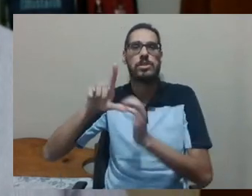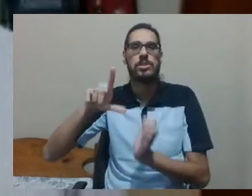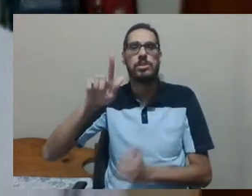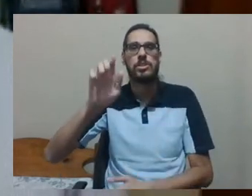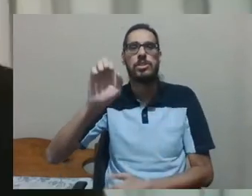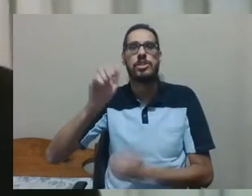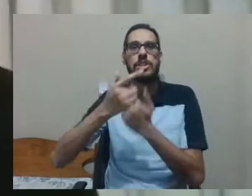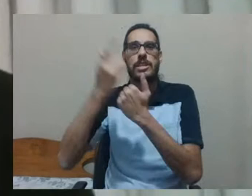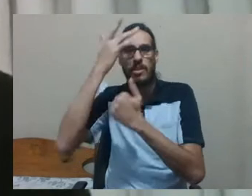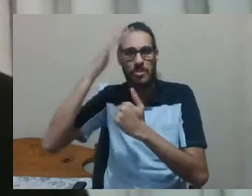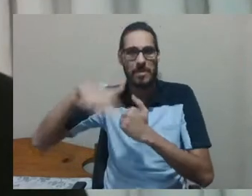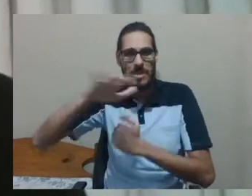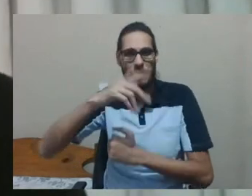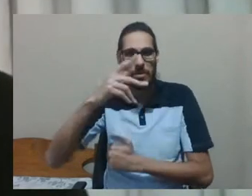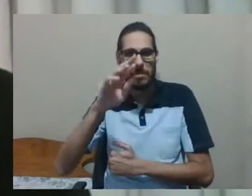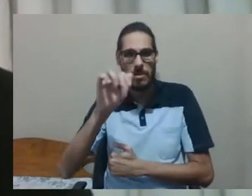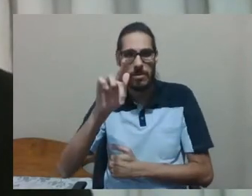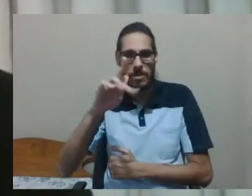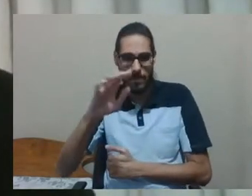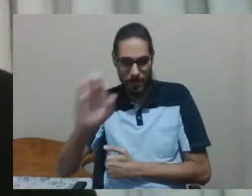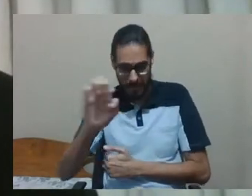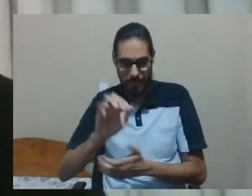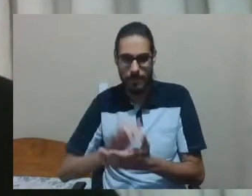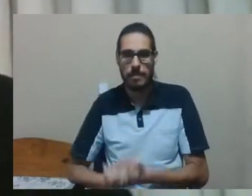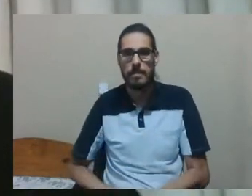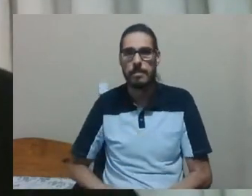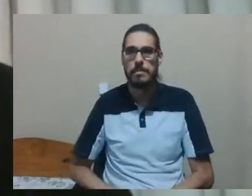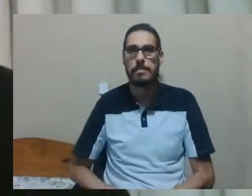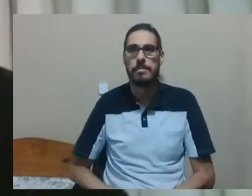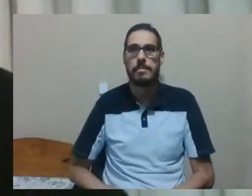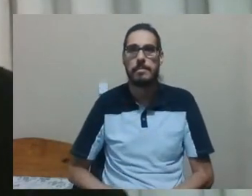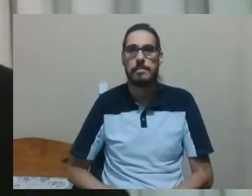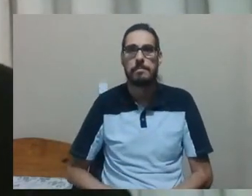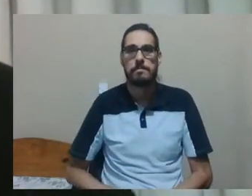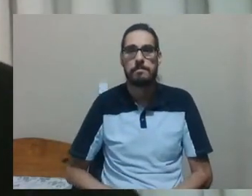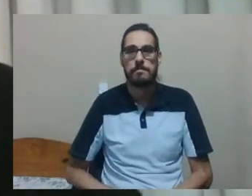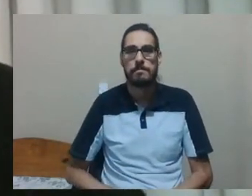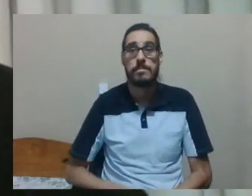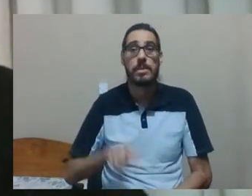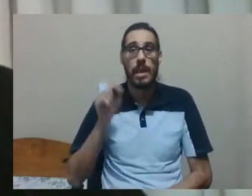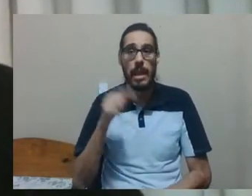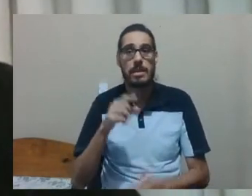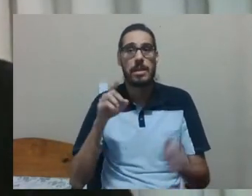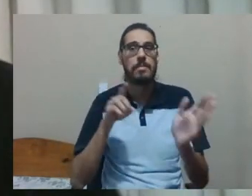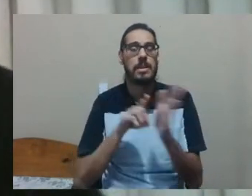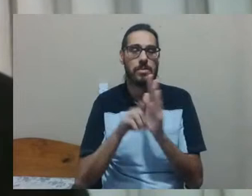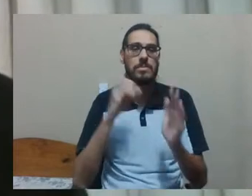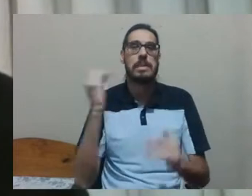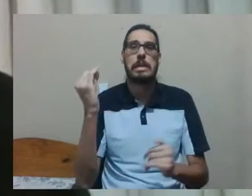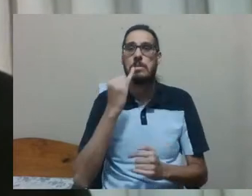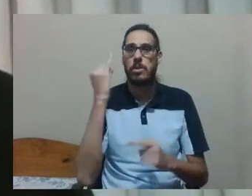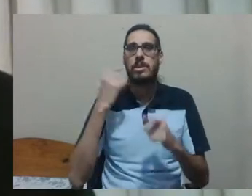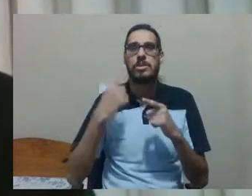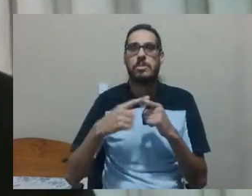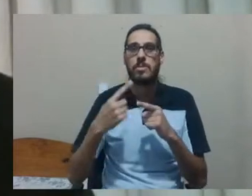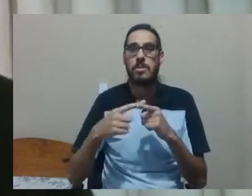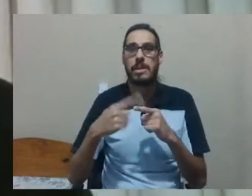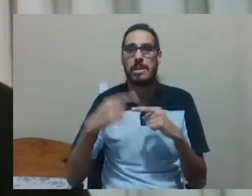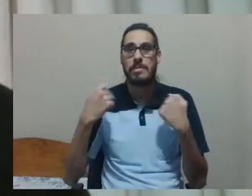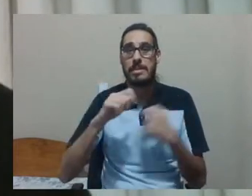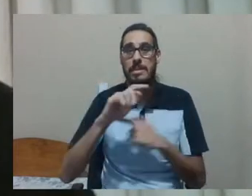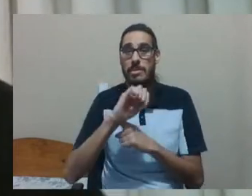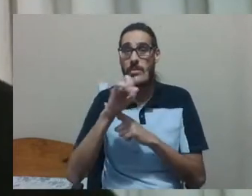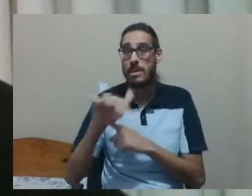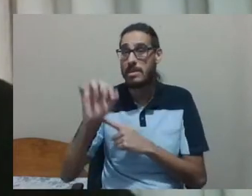Essa pergunta, ela realmente é muito importante, porque ela demanda ação sobre um problema que é